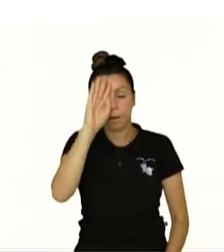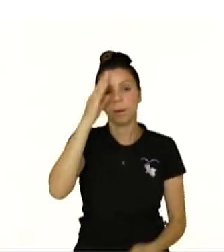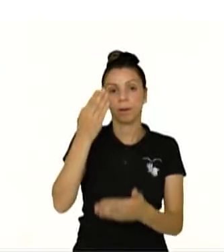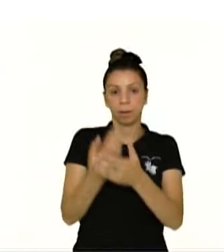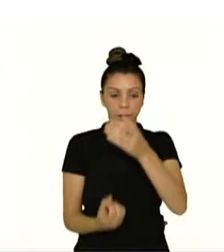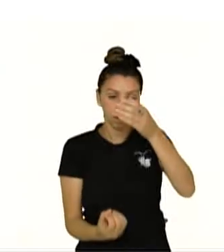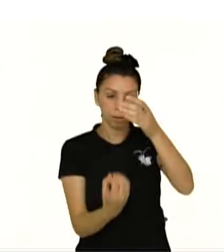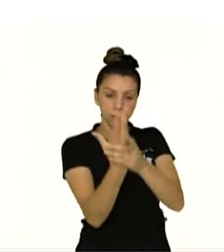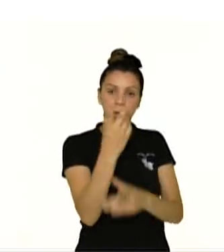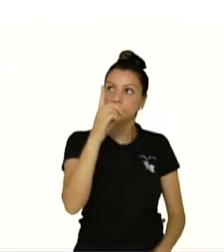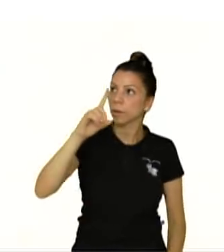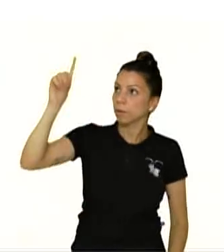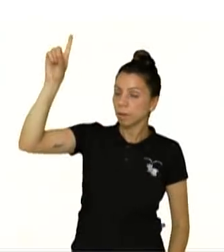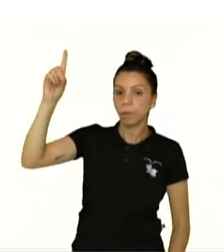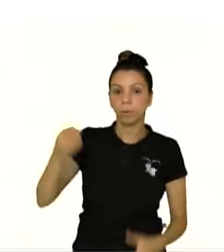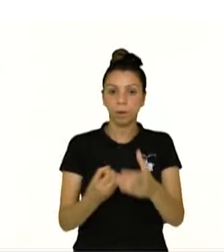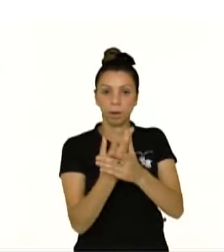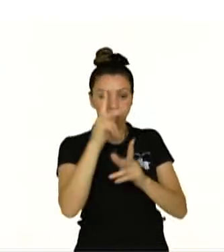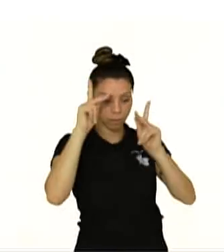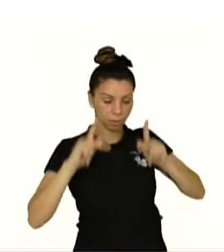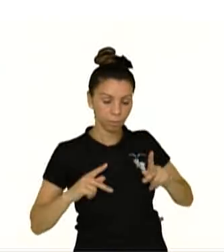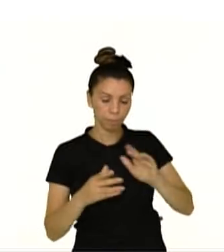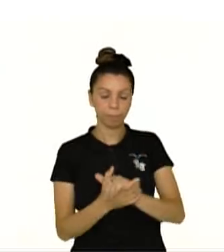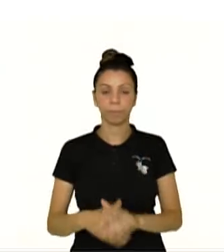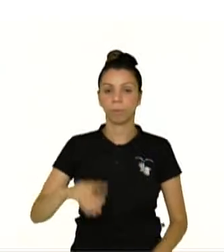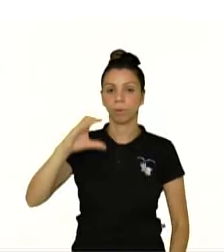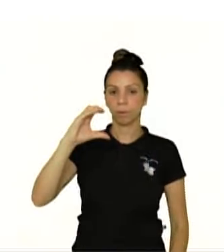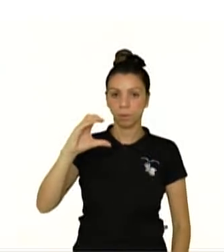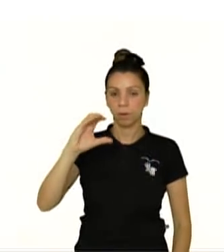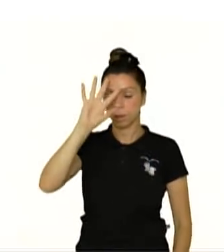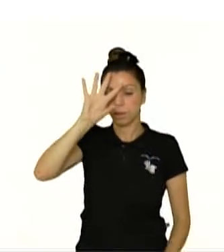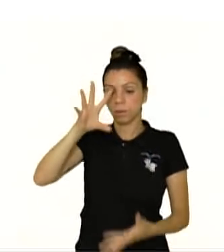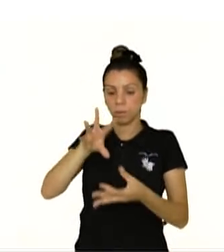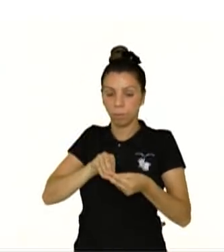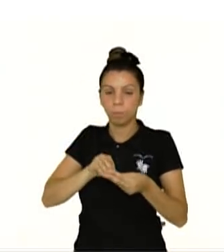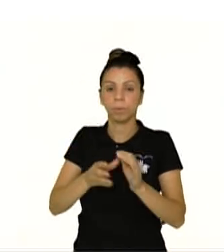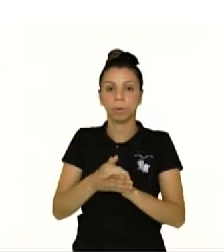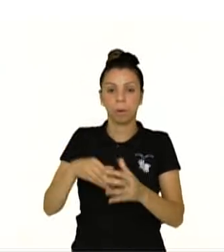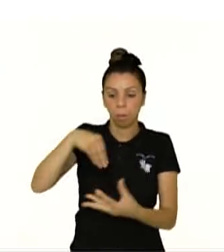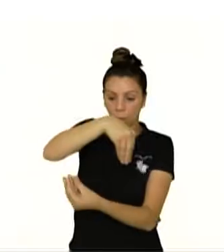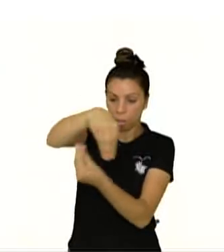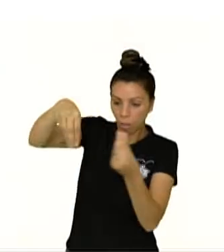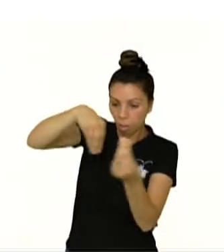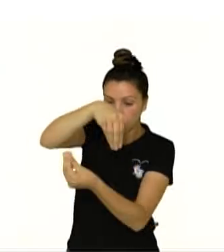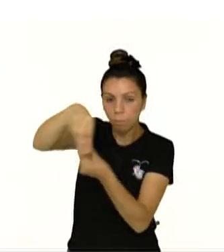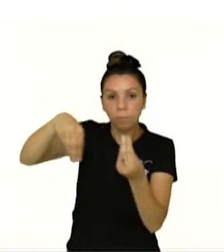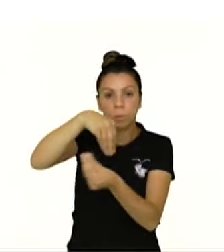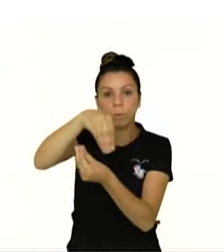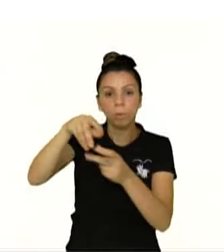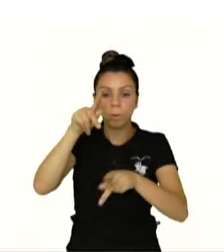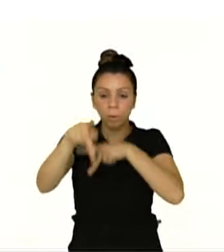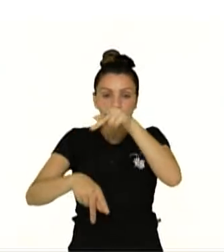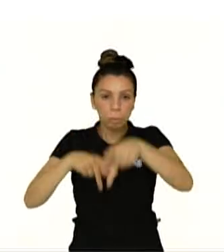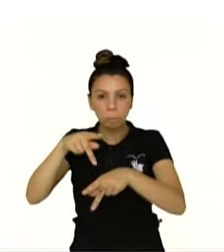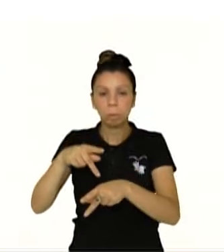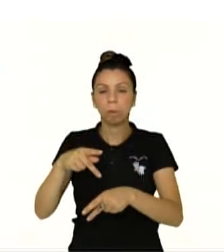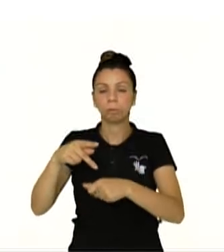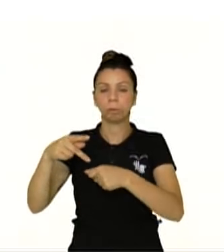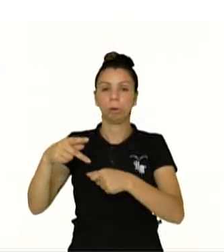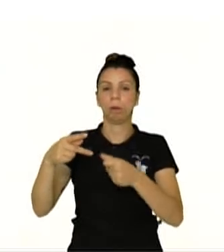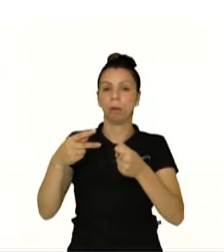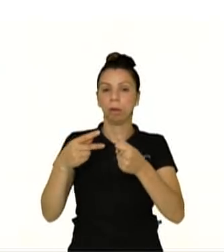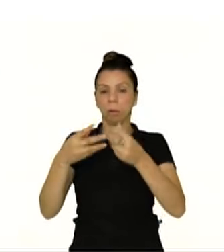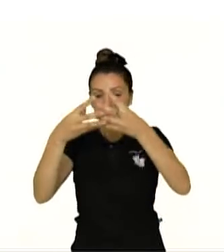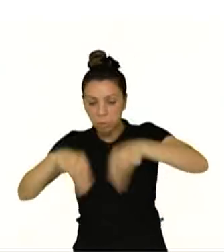ação divina. C. Entendiam que a mestiçagem era algo negativo para a sociedade.